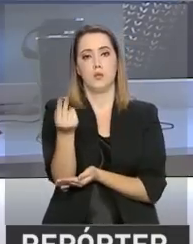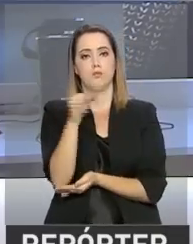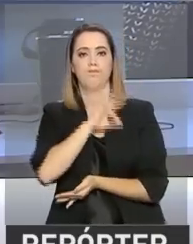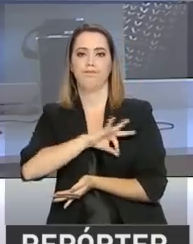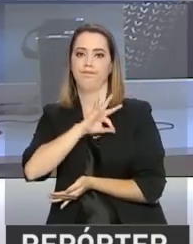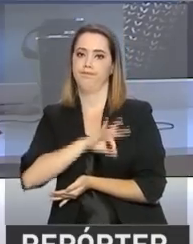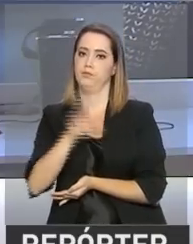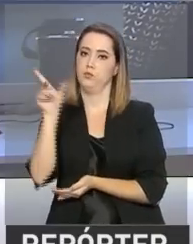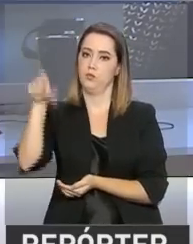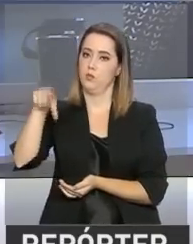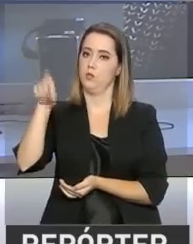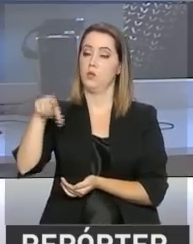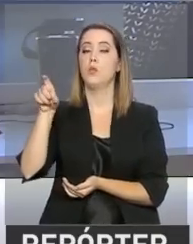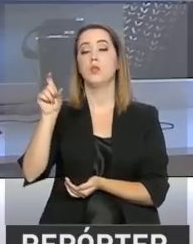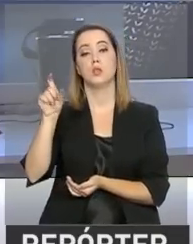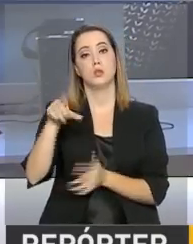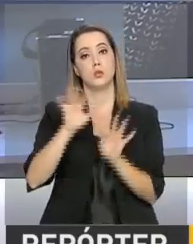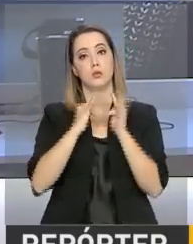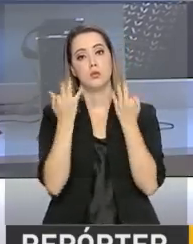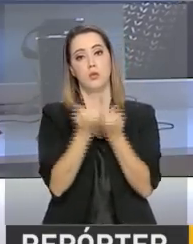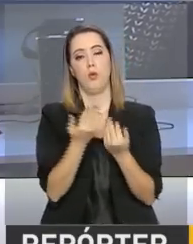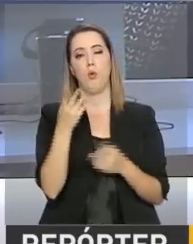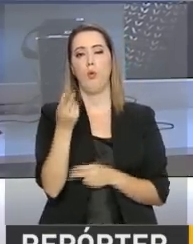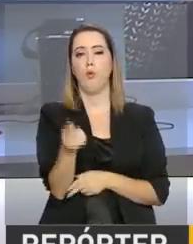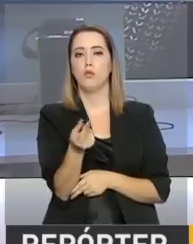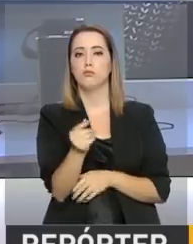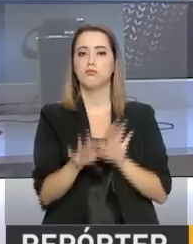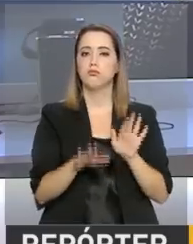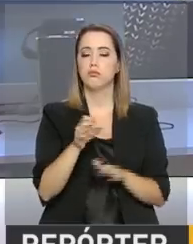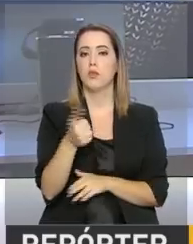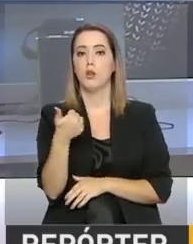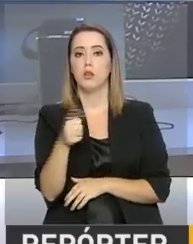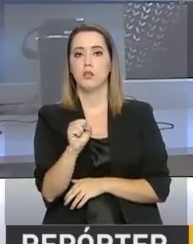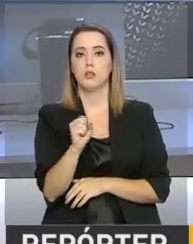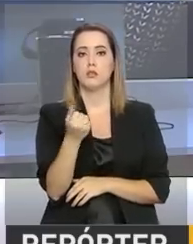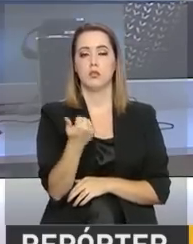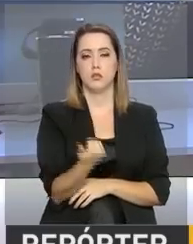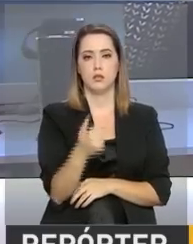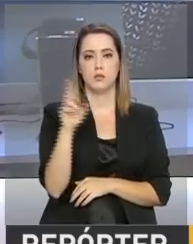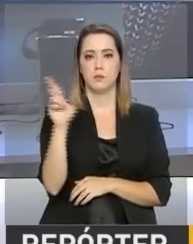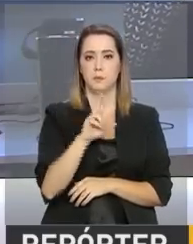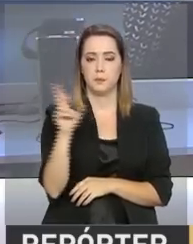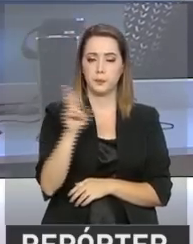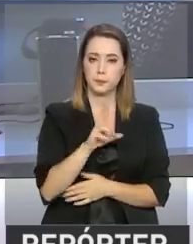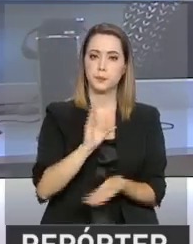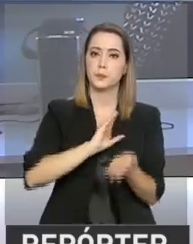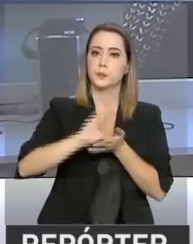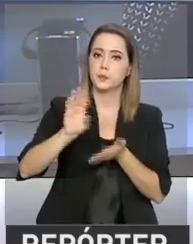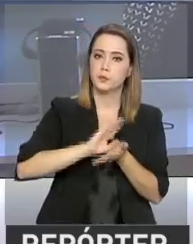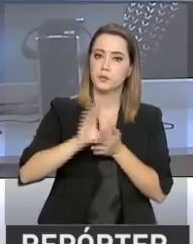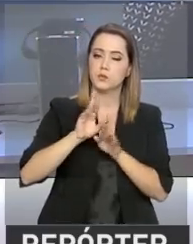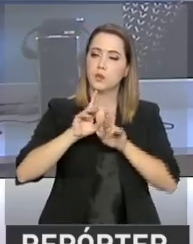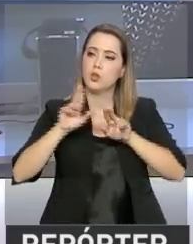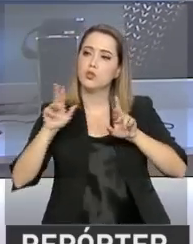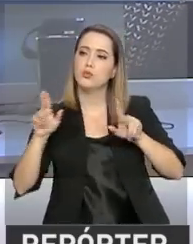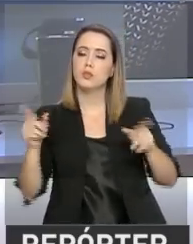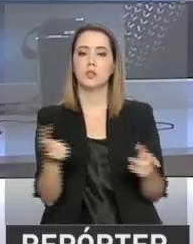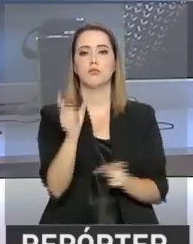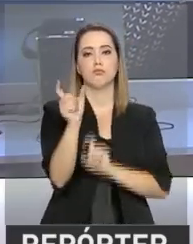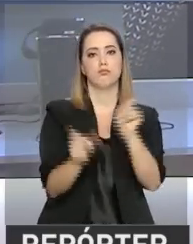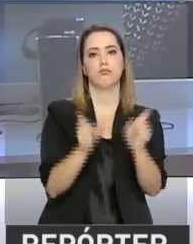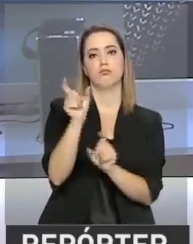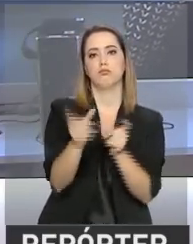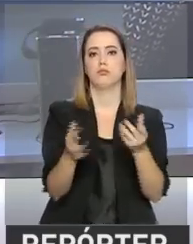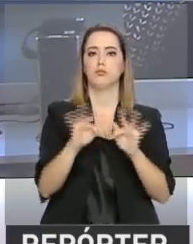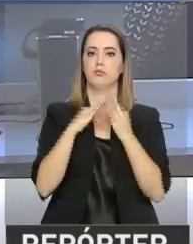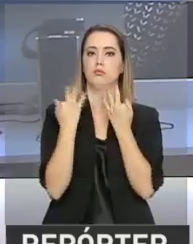neste mês. O valor médio do benefício em dezembro é de R$ 181. O recurso repassado varia conforme o número de